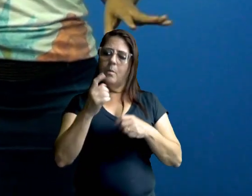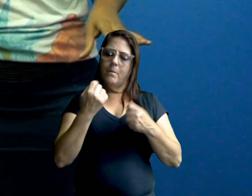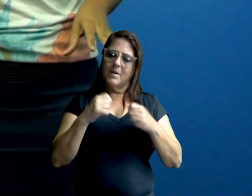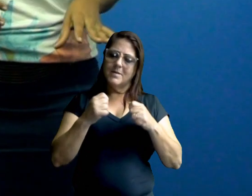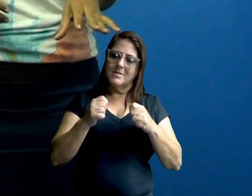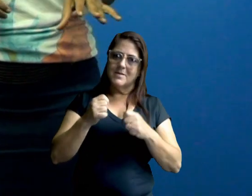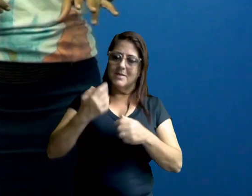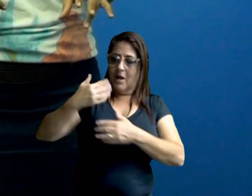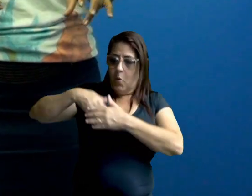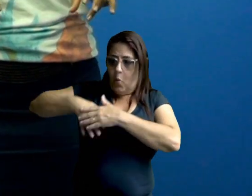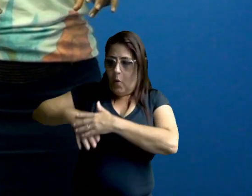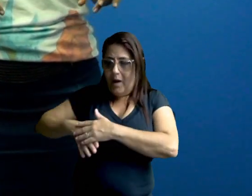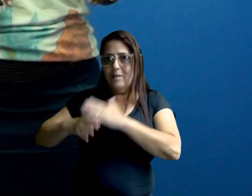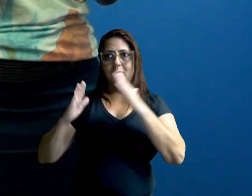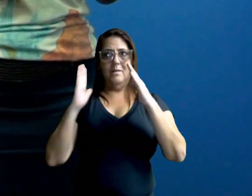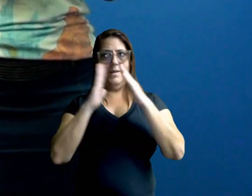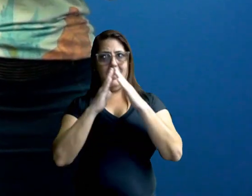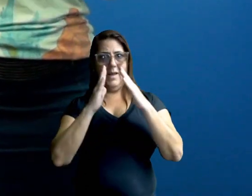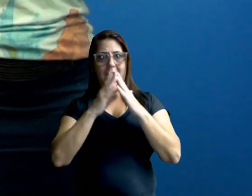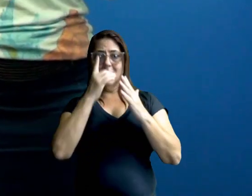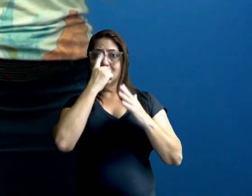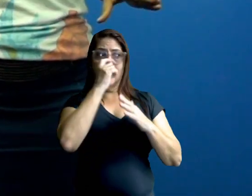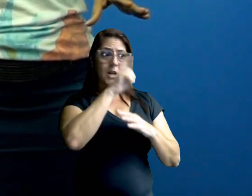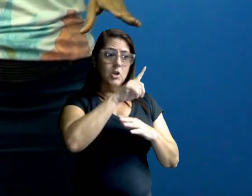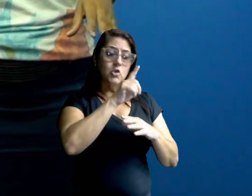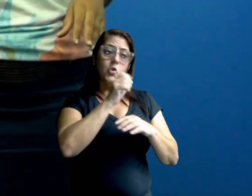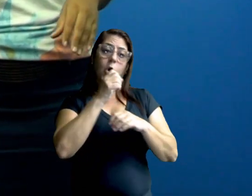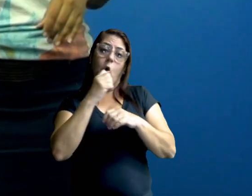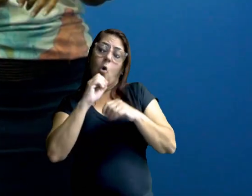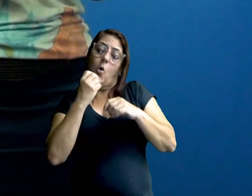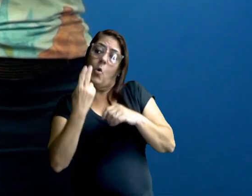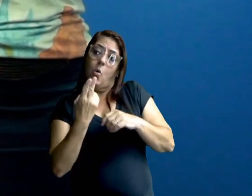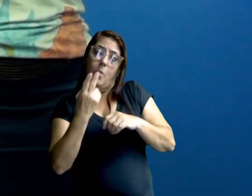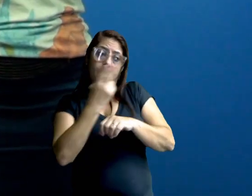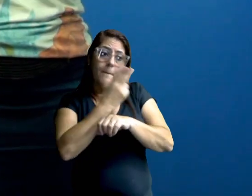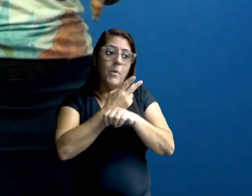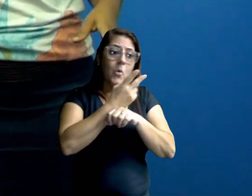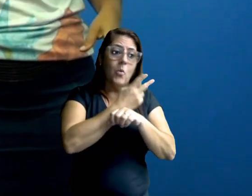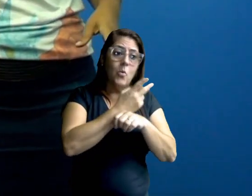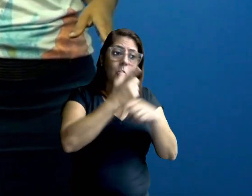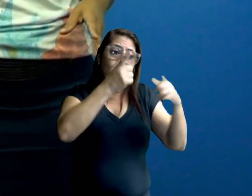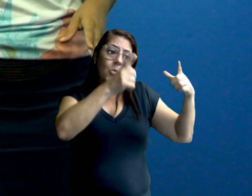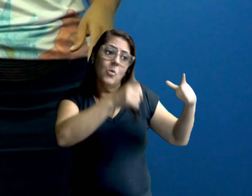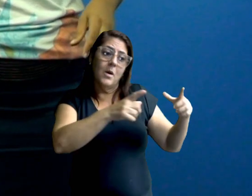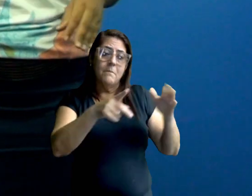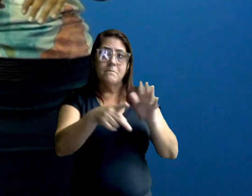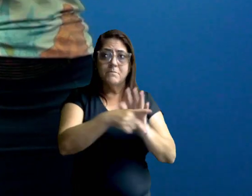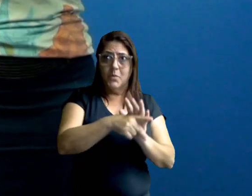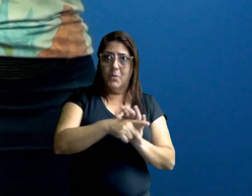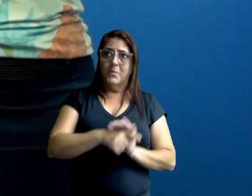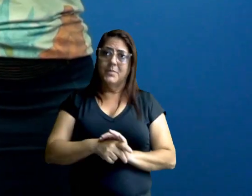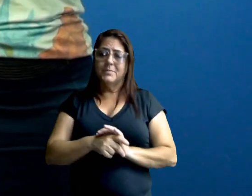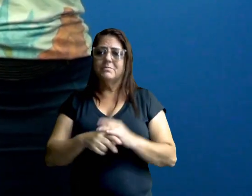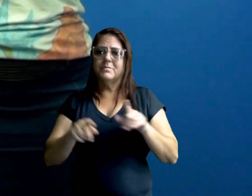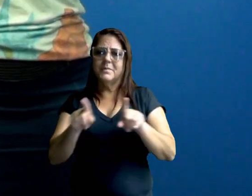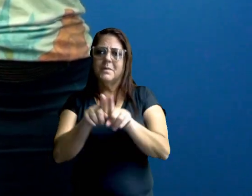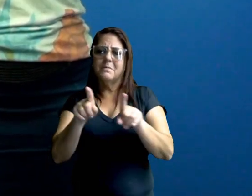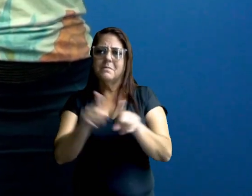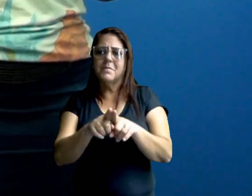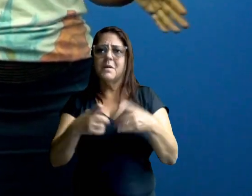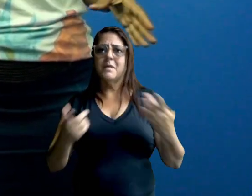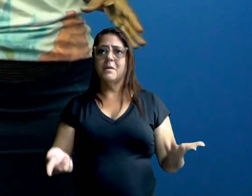alimento, joga ali. A gente está derrubando árvores, a gente está tirando as plantas dos lugares,